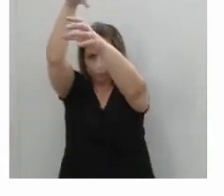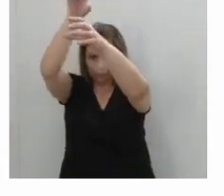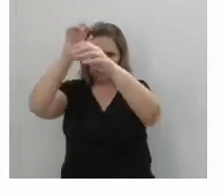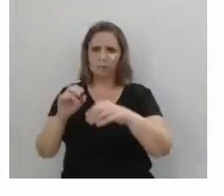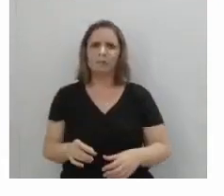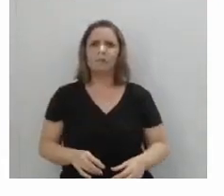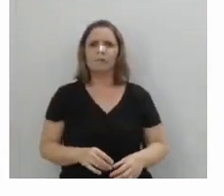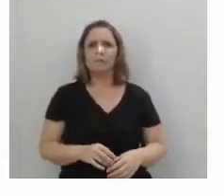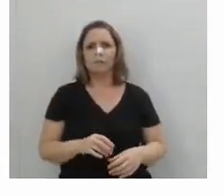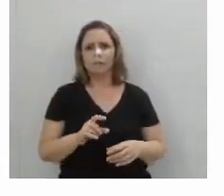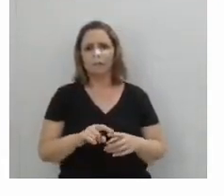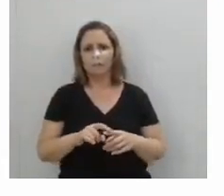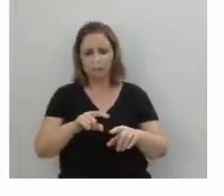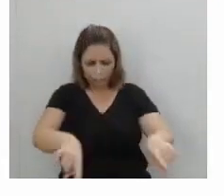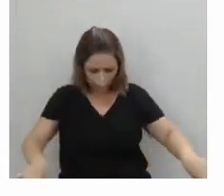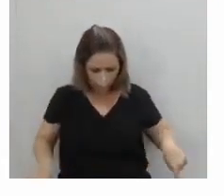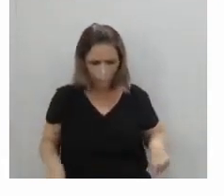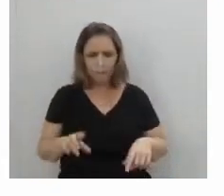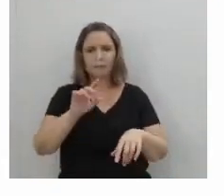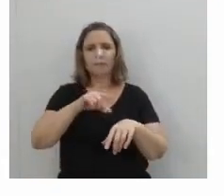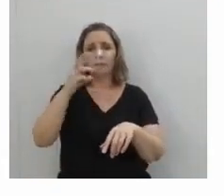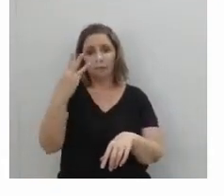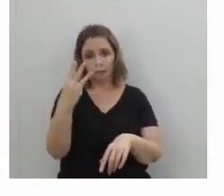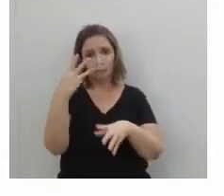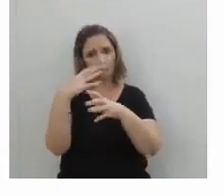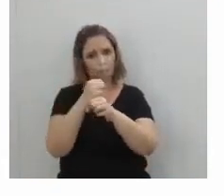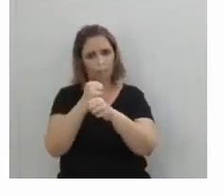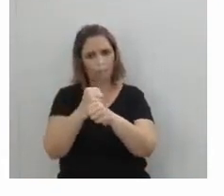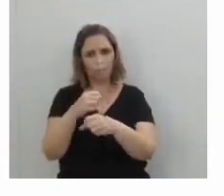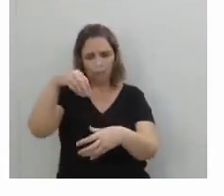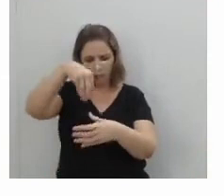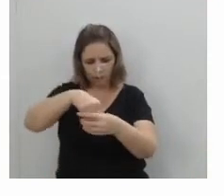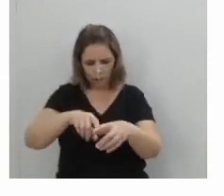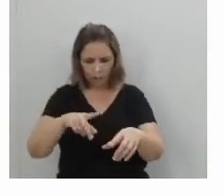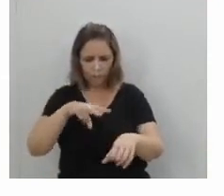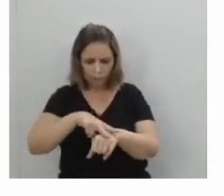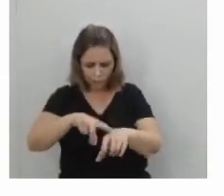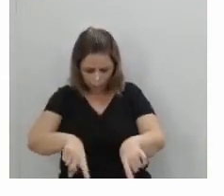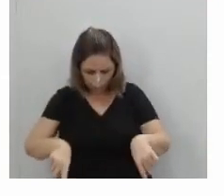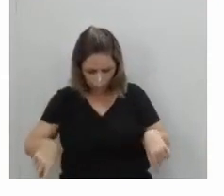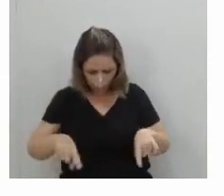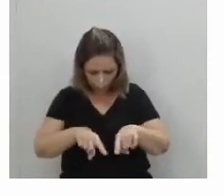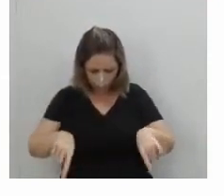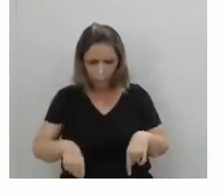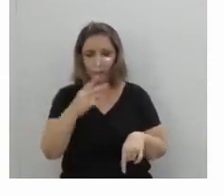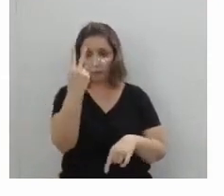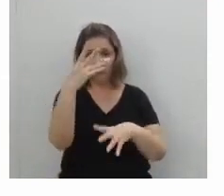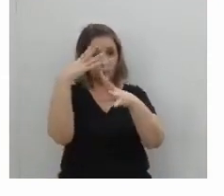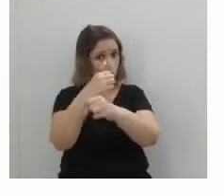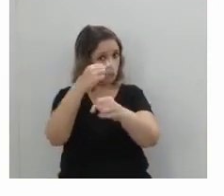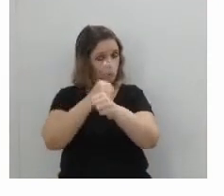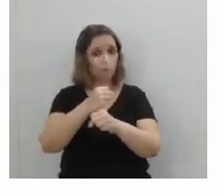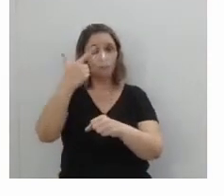de fora da parte demarcada, vale 3 pontos. As cestas que são feitas dentro da área demarcada valem 2